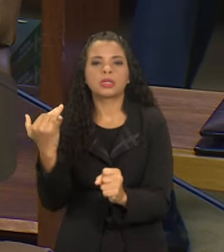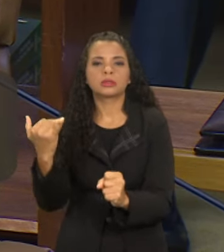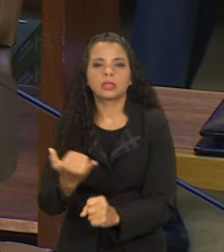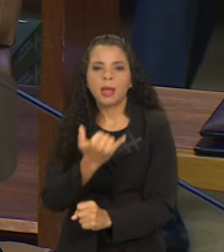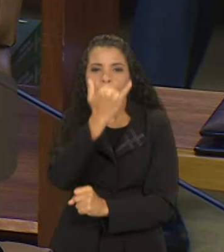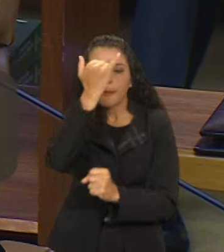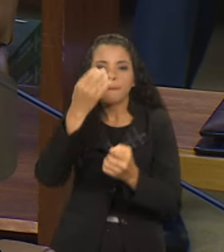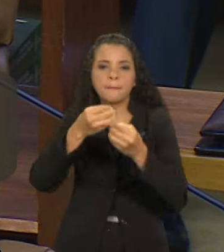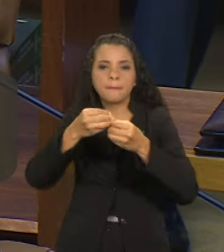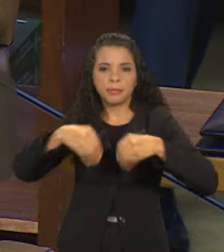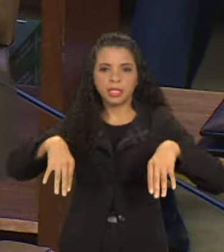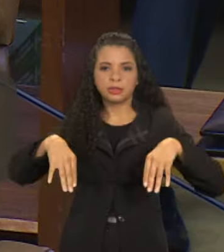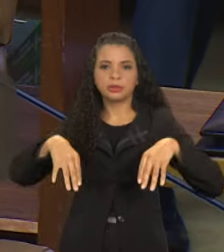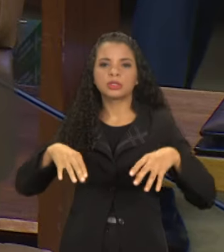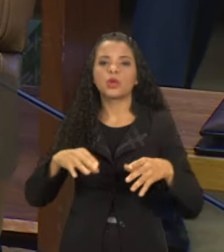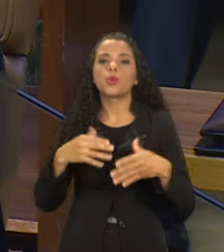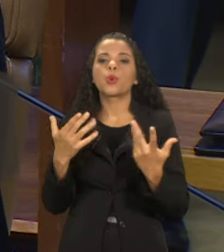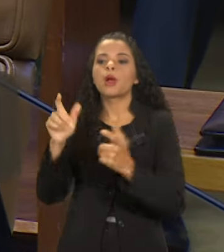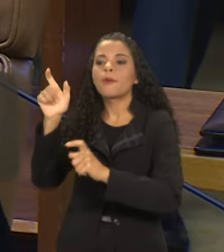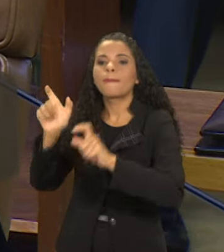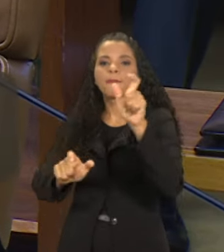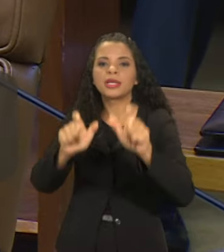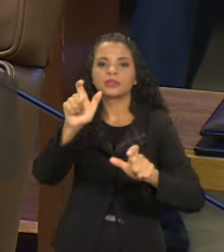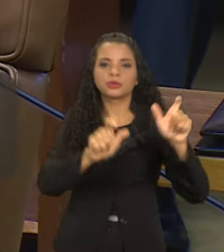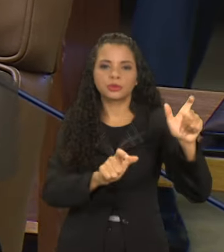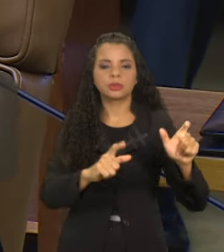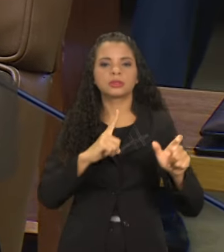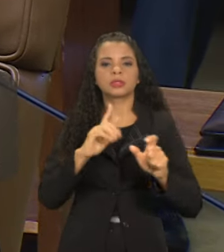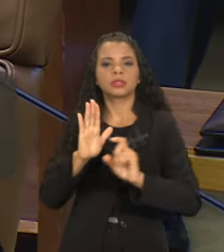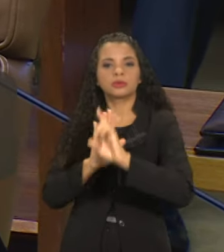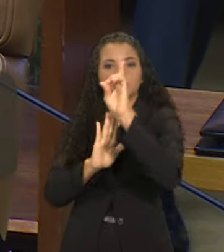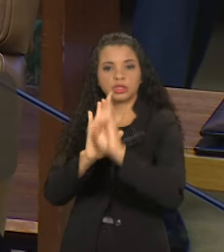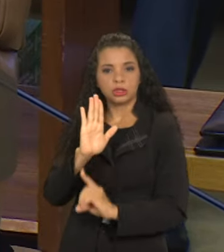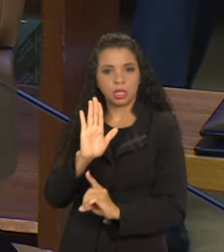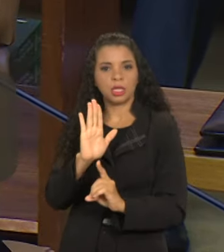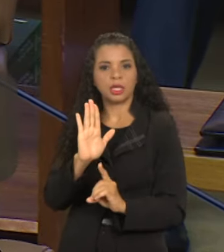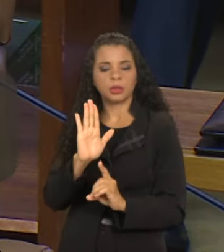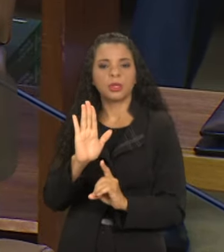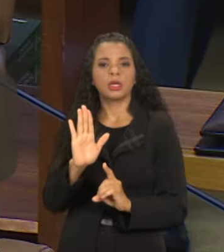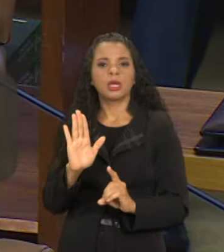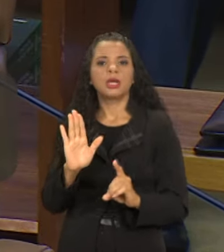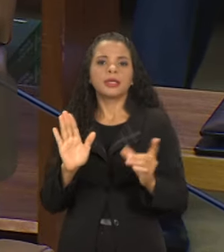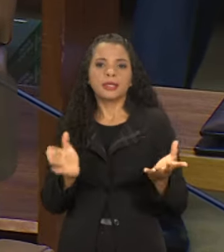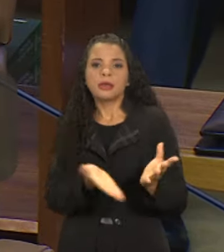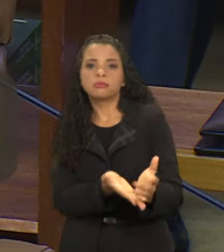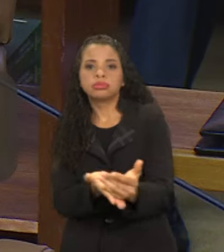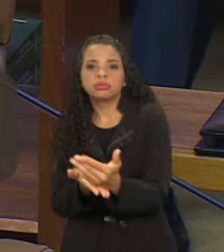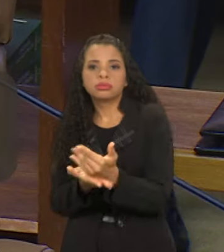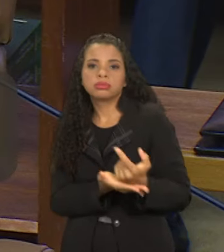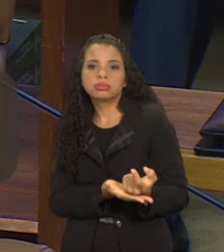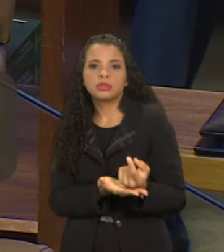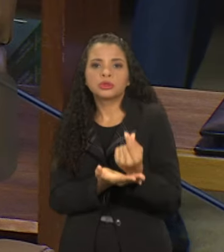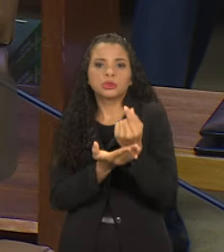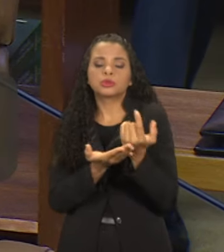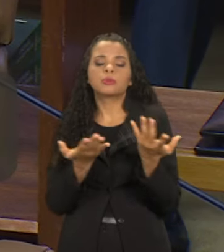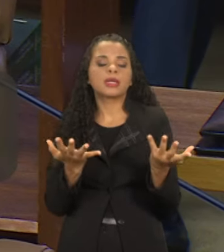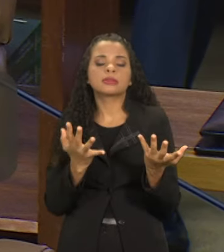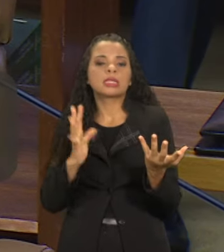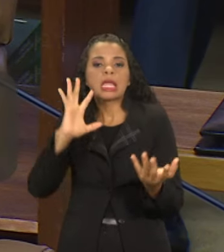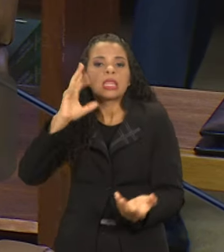a terem direito sobre esse dano, e essa atividade meio draga os recursos e não chega a uma solução. E